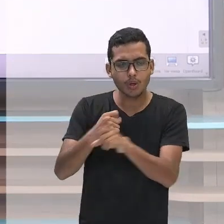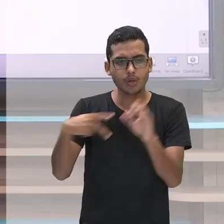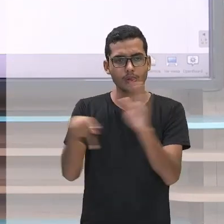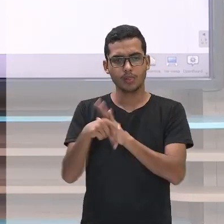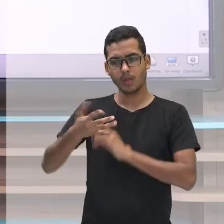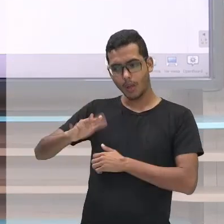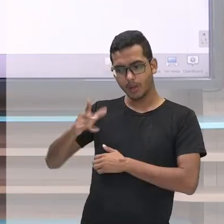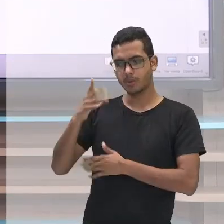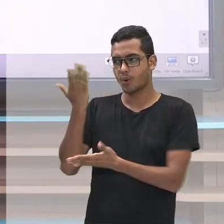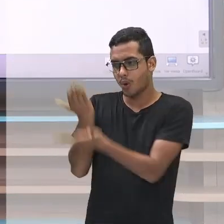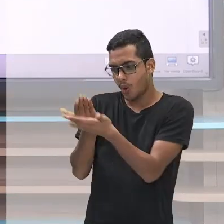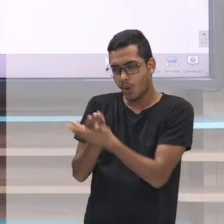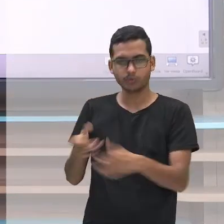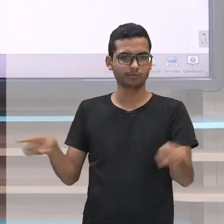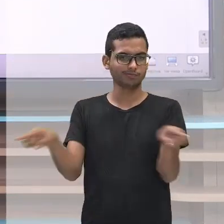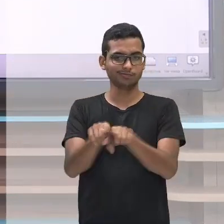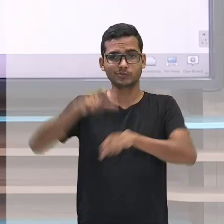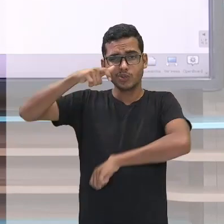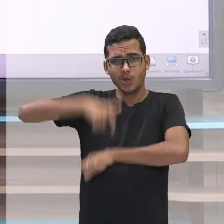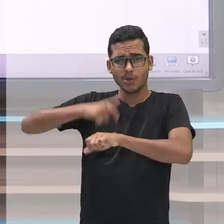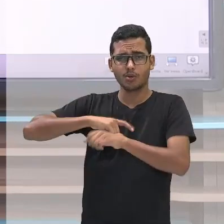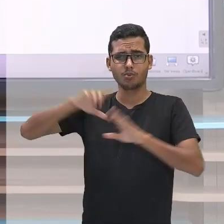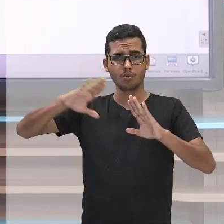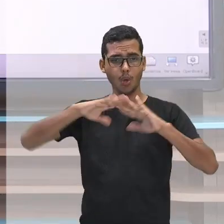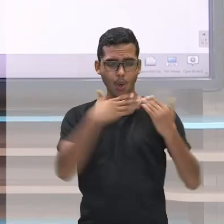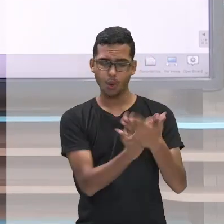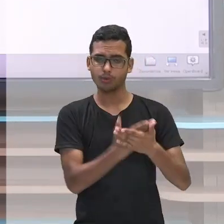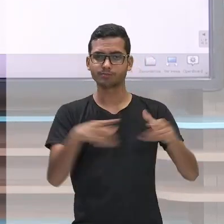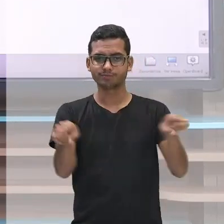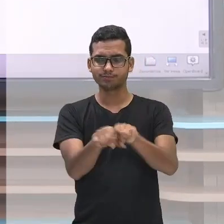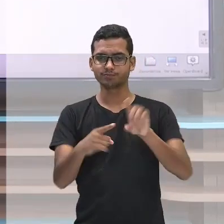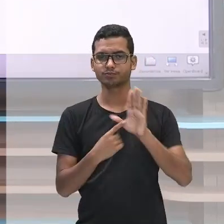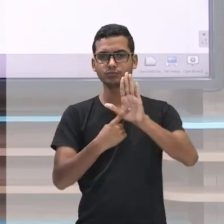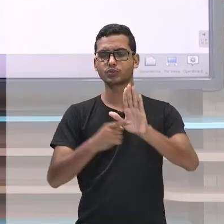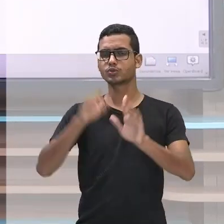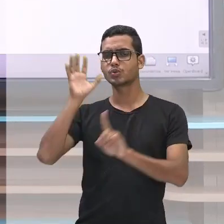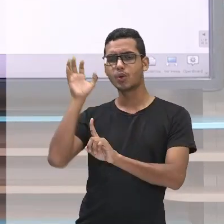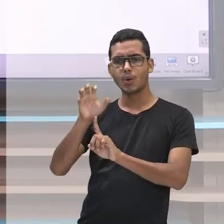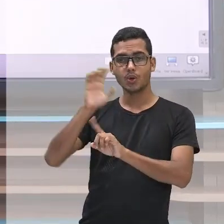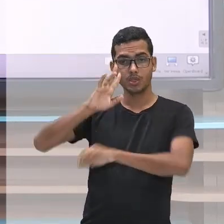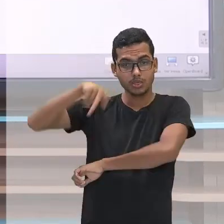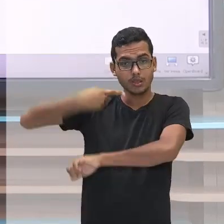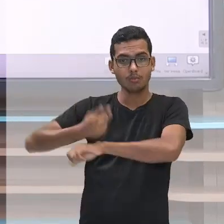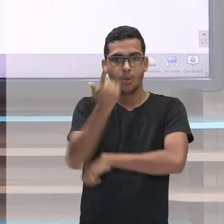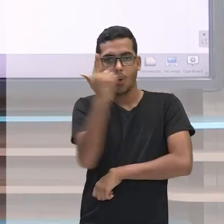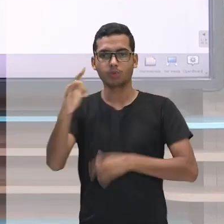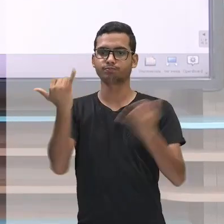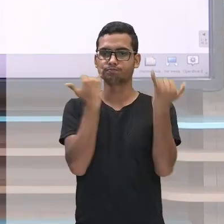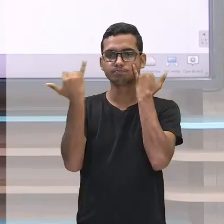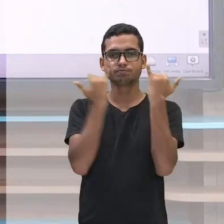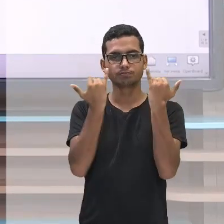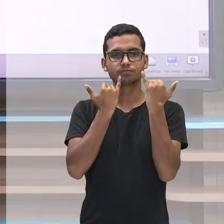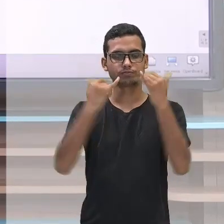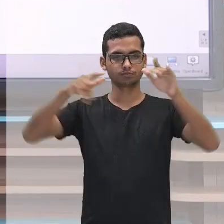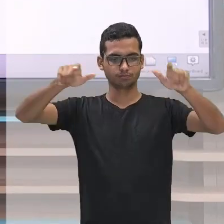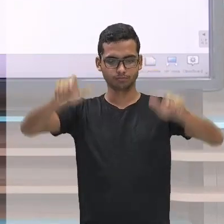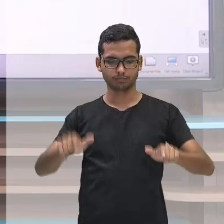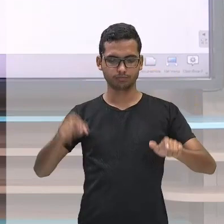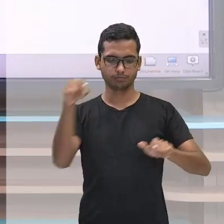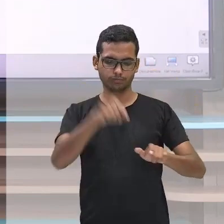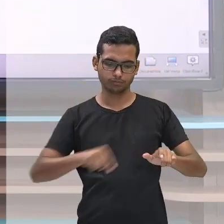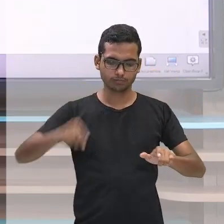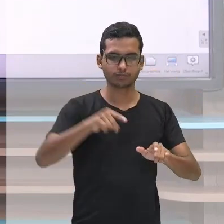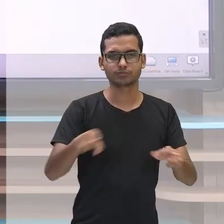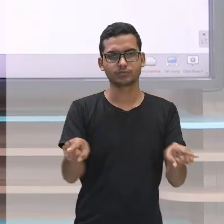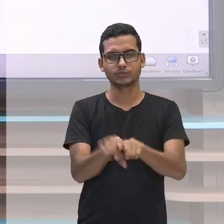estudo, o tempo de escolaridade, eles refletem também outros dados daquela localidade. Eu